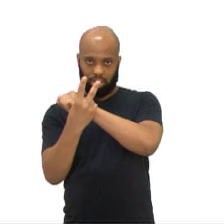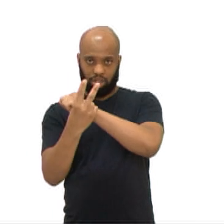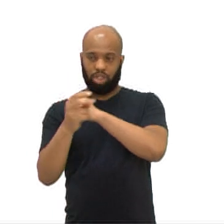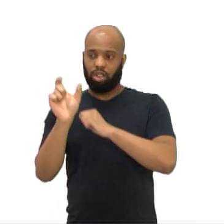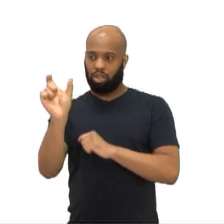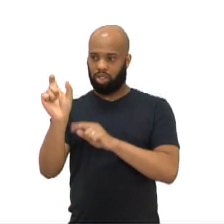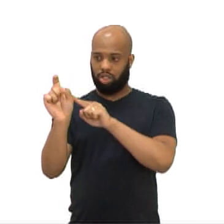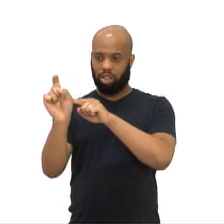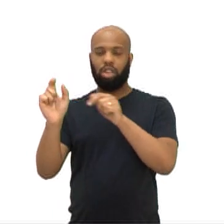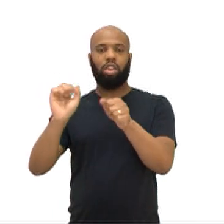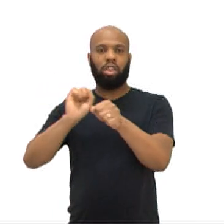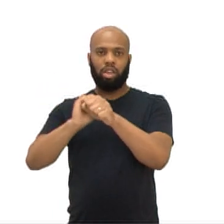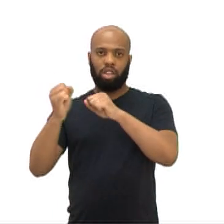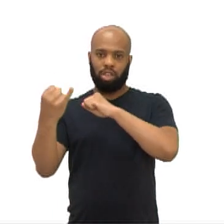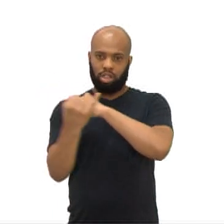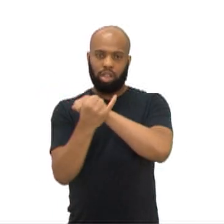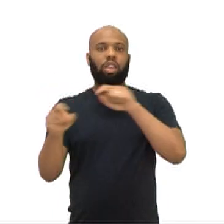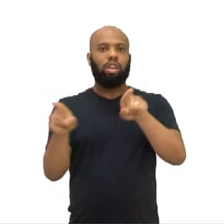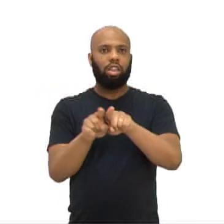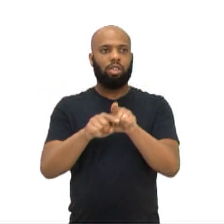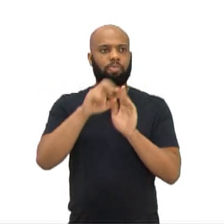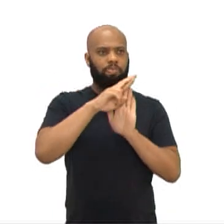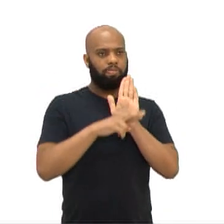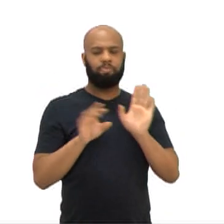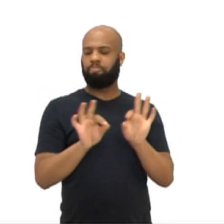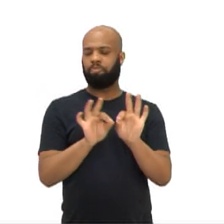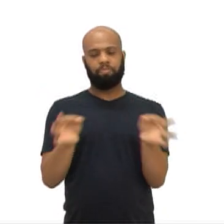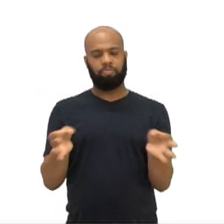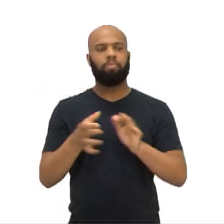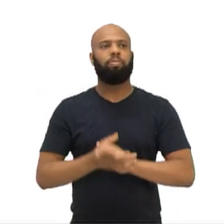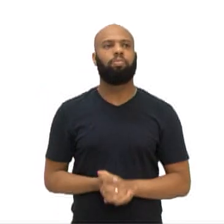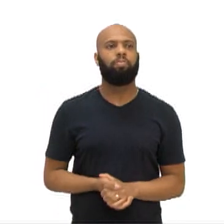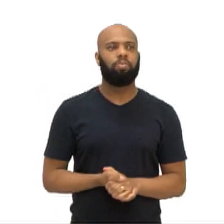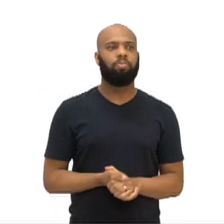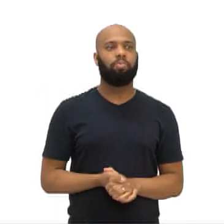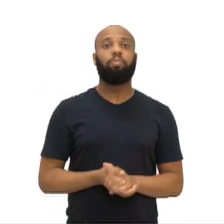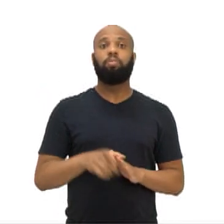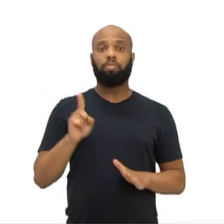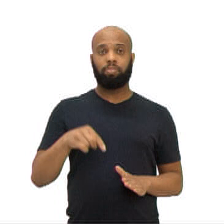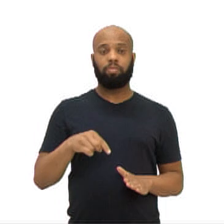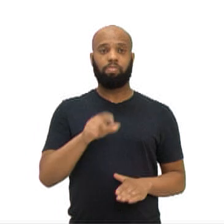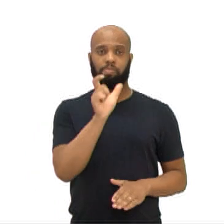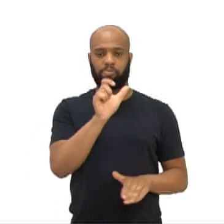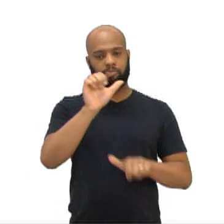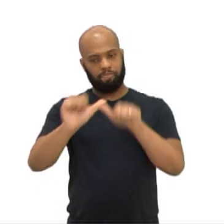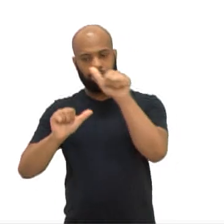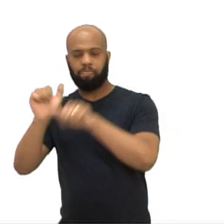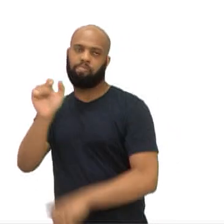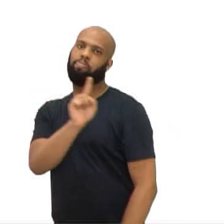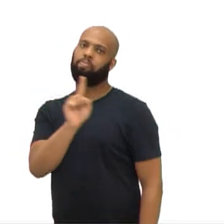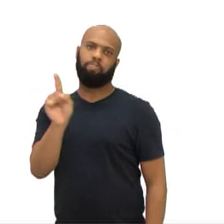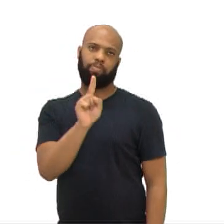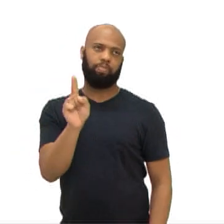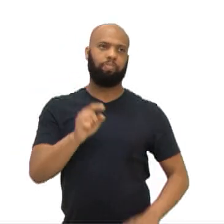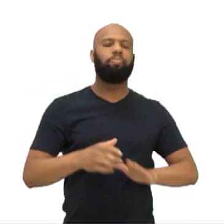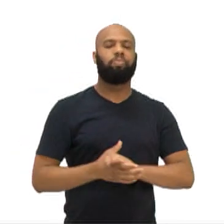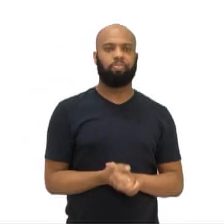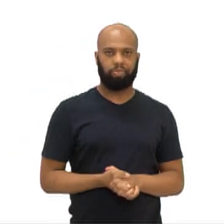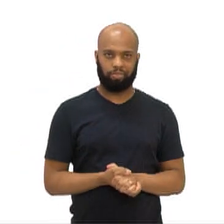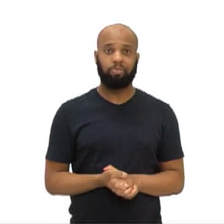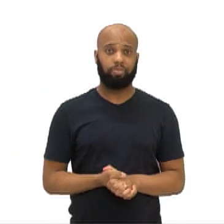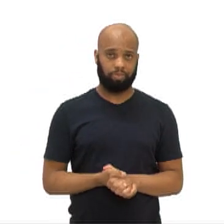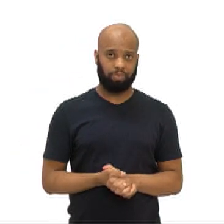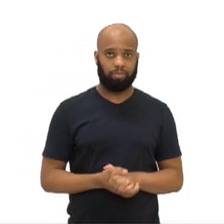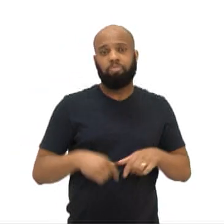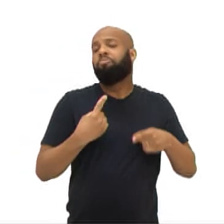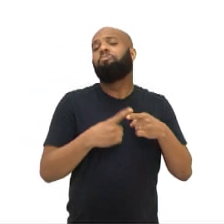advérbios. Perfeito? É uma regra sencilla, bem simples. É uma palavra invariável. Invariável, professor?